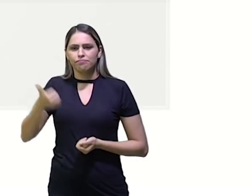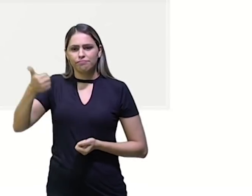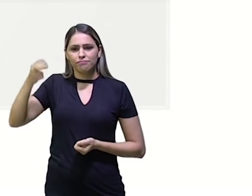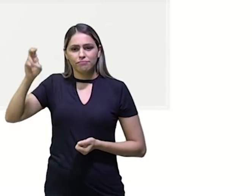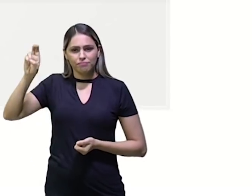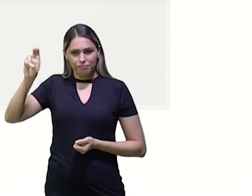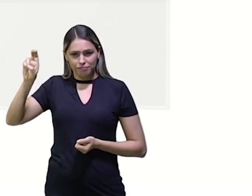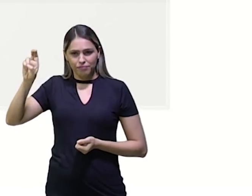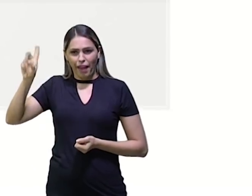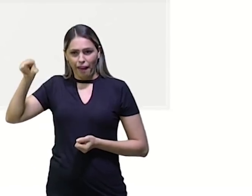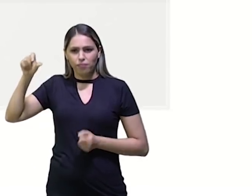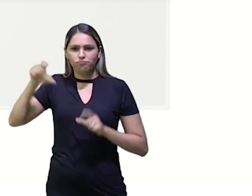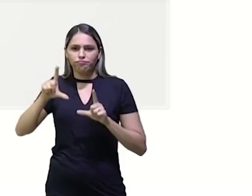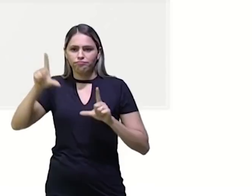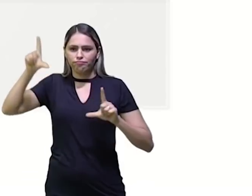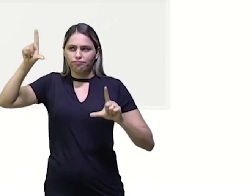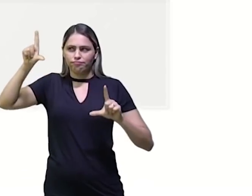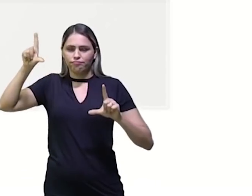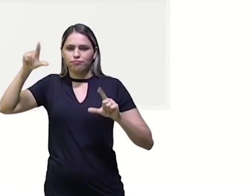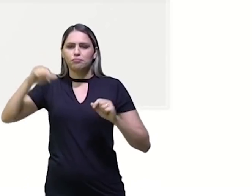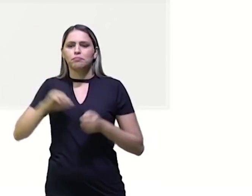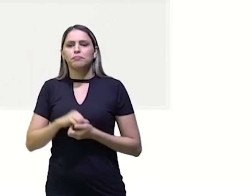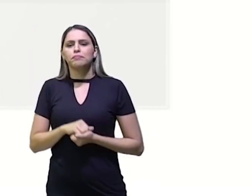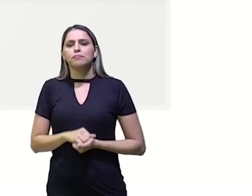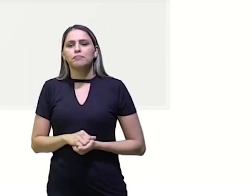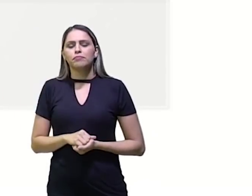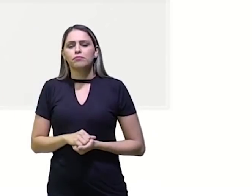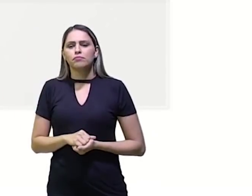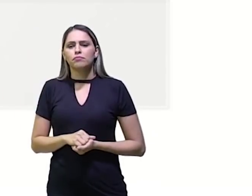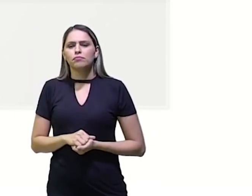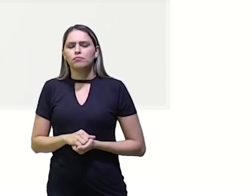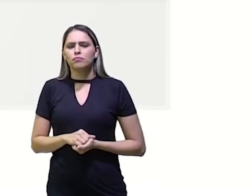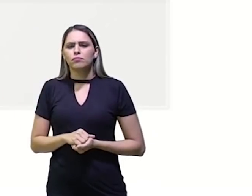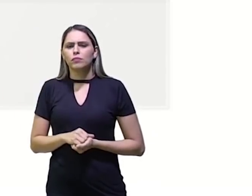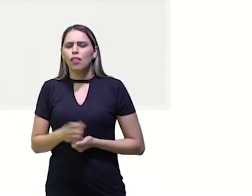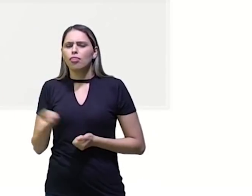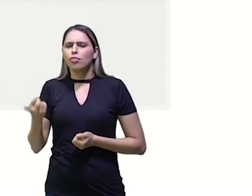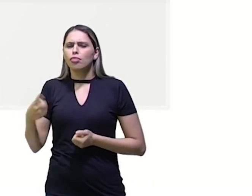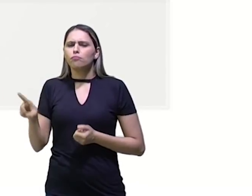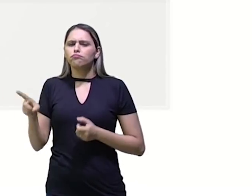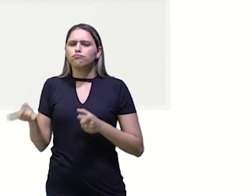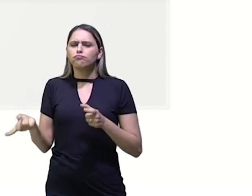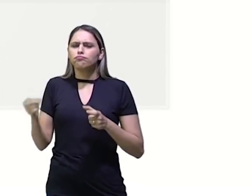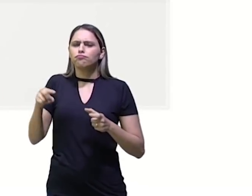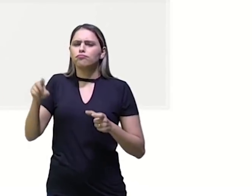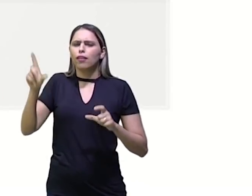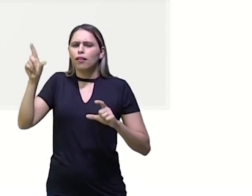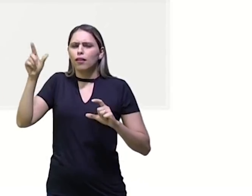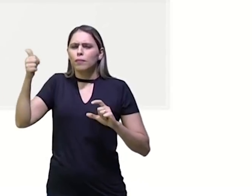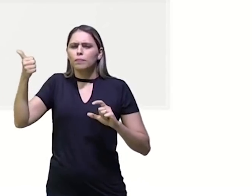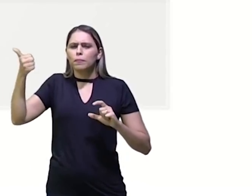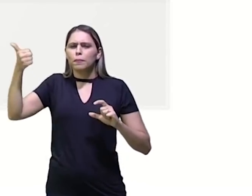15 é o maior número encontrado nos balões. Menor que 15 encontrado nos balões?